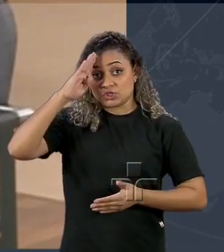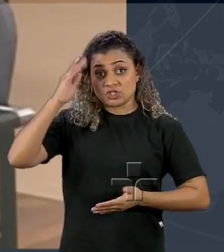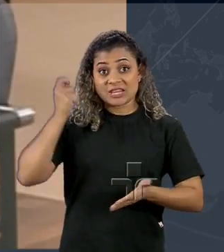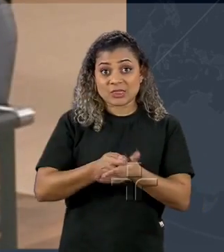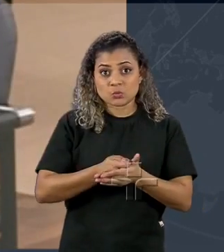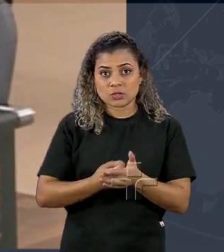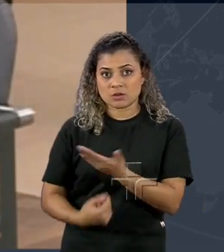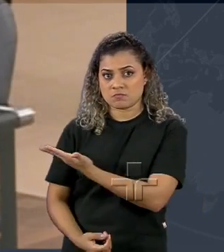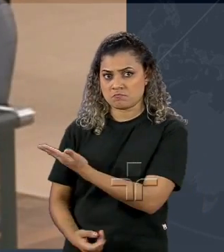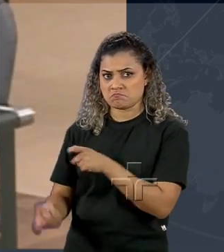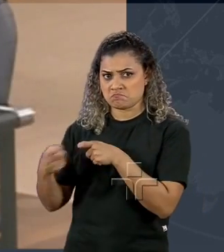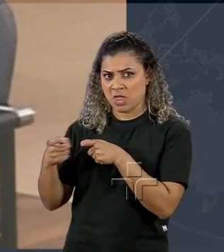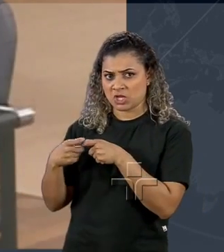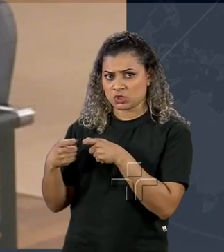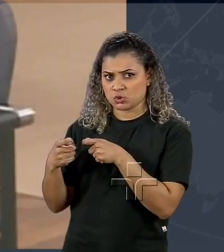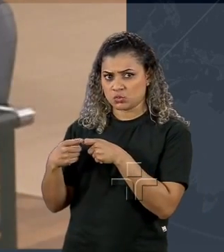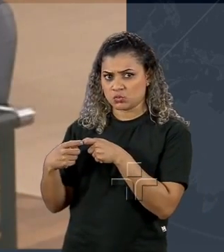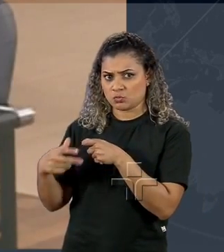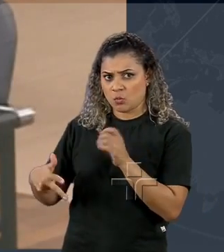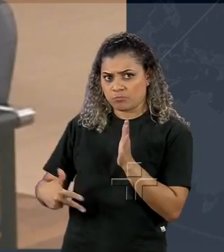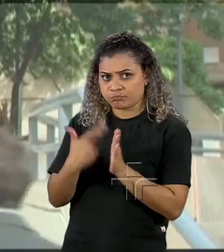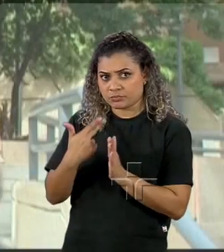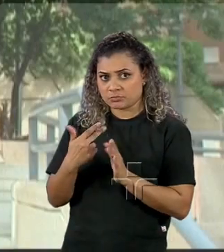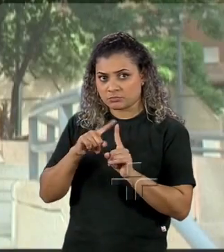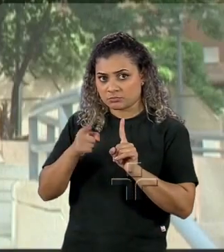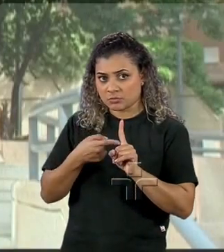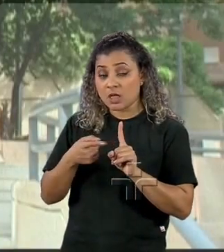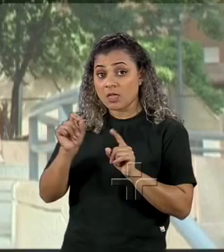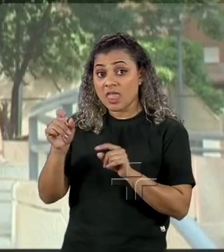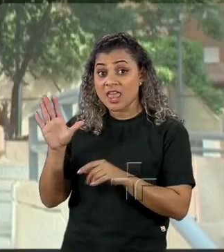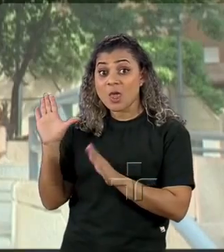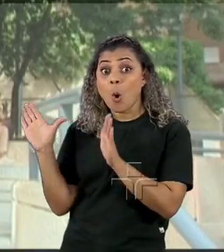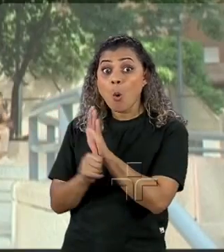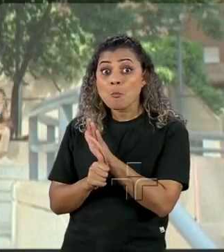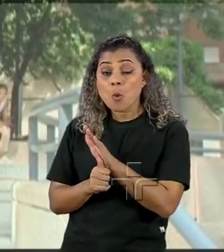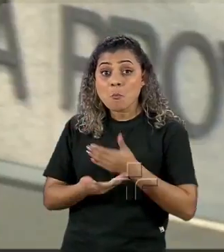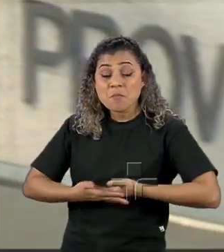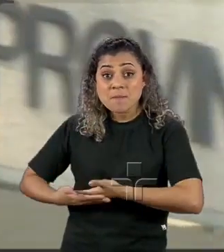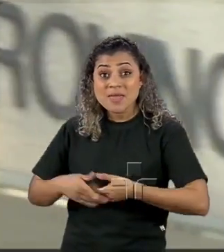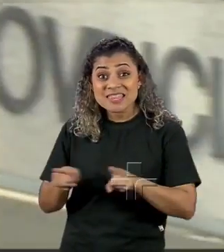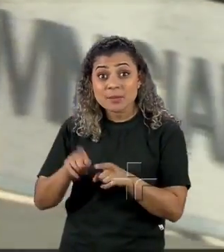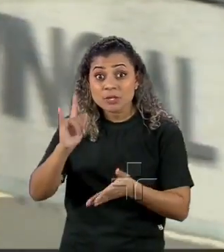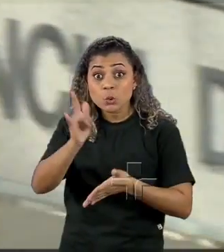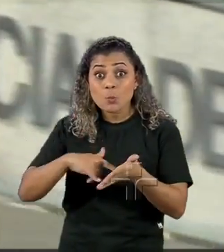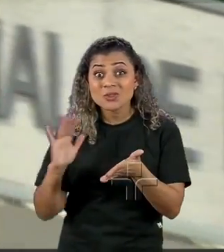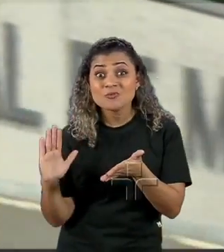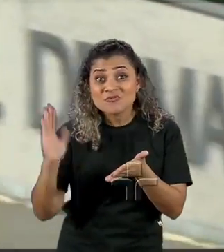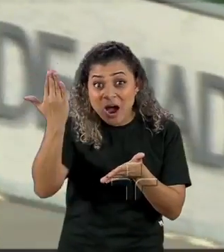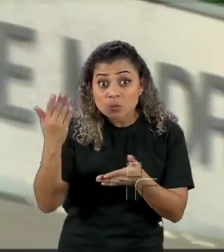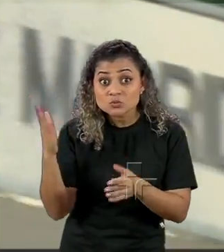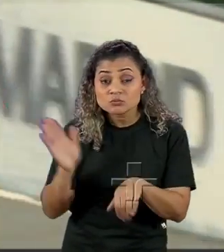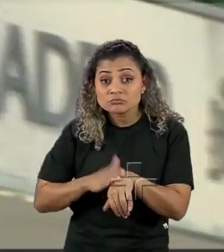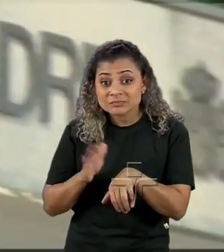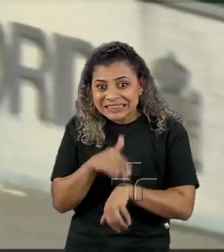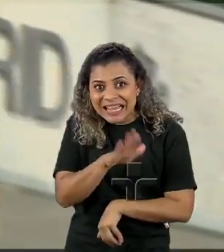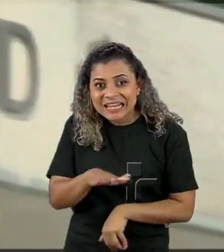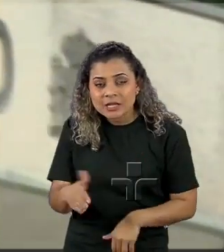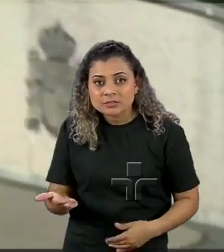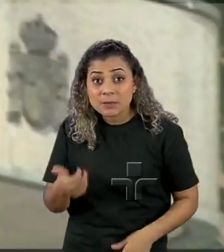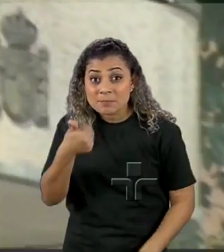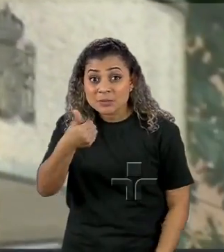obstetra Eduardo Vela é acusado de sequestro de uma bebê e de falsificar a certidão de nascimento da criança